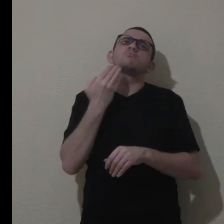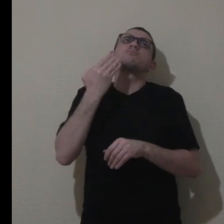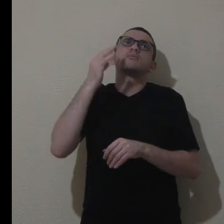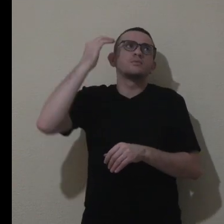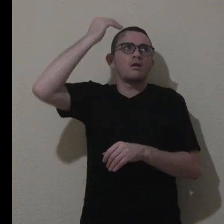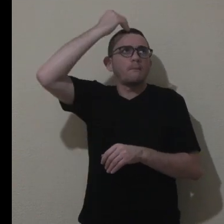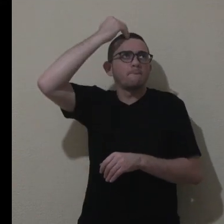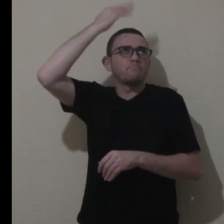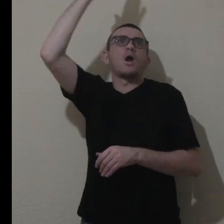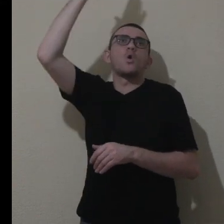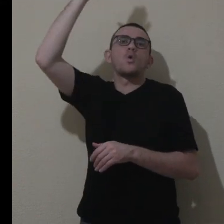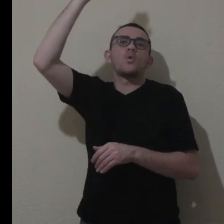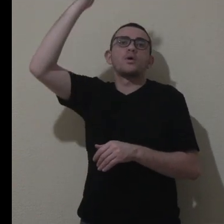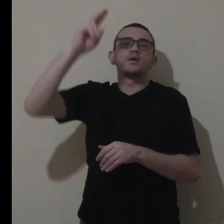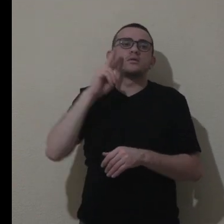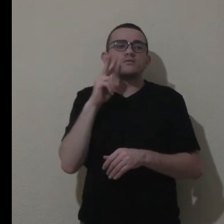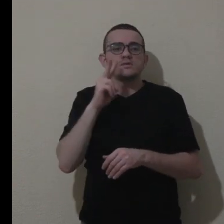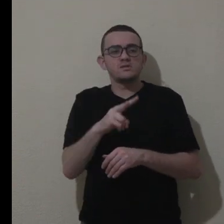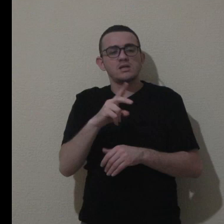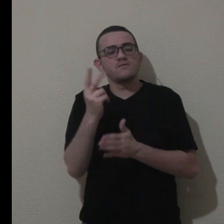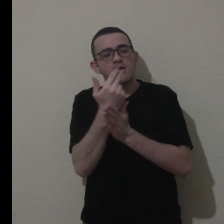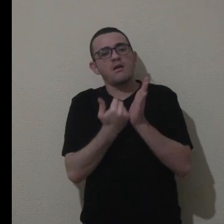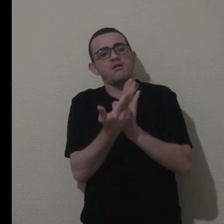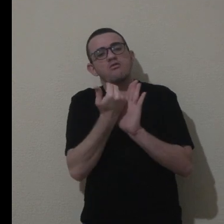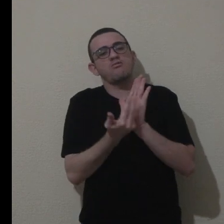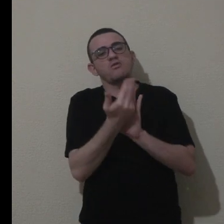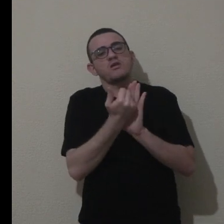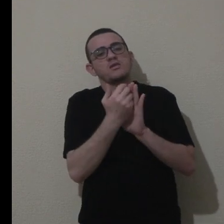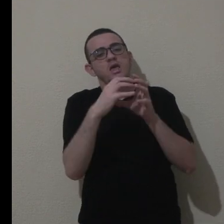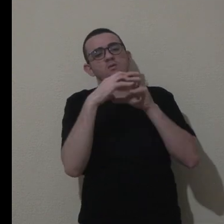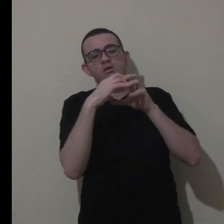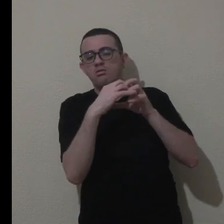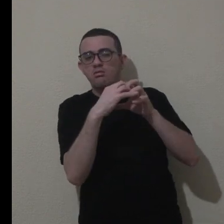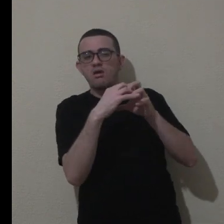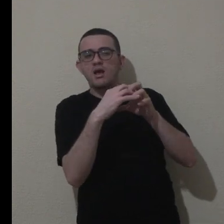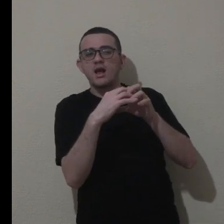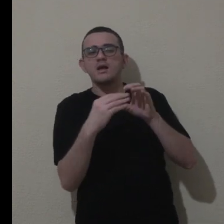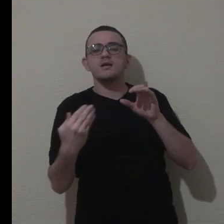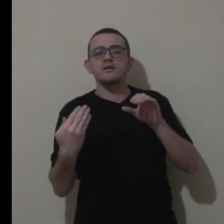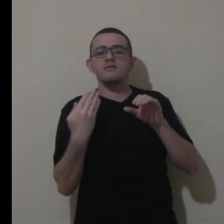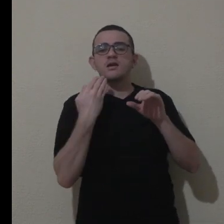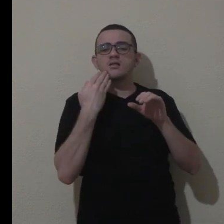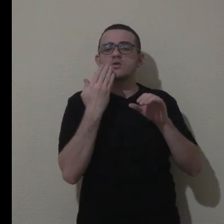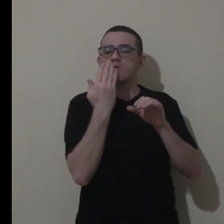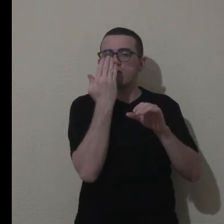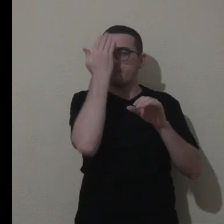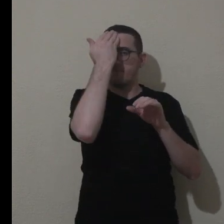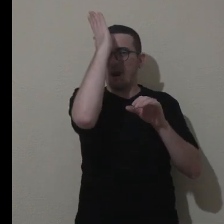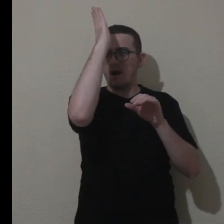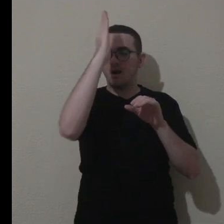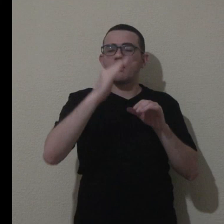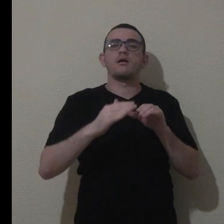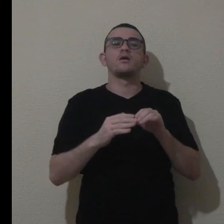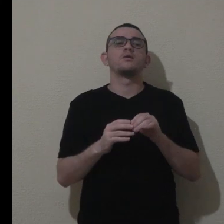o crânio, né? Então, vocês veem aqui nesse crânio dele, que entrou por aqui,